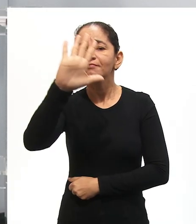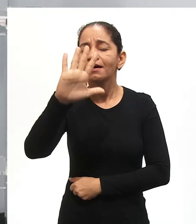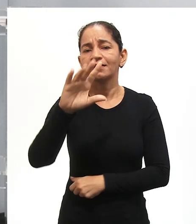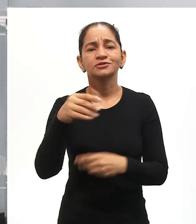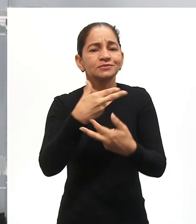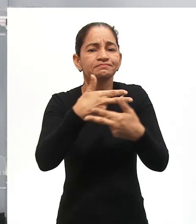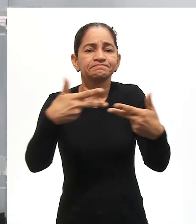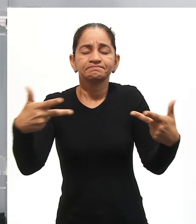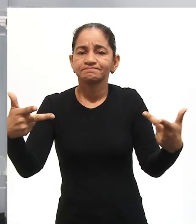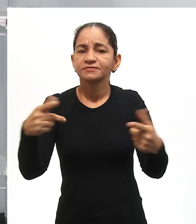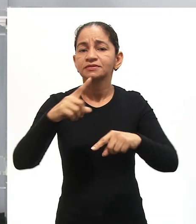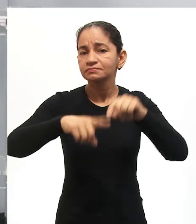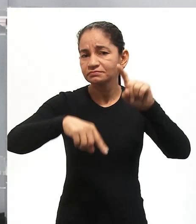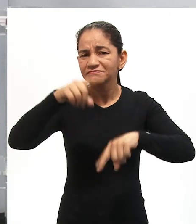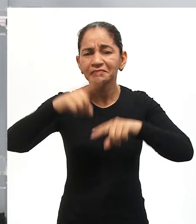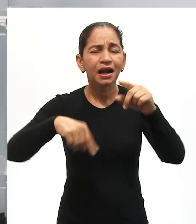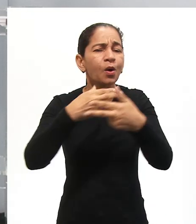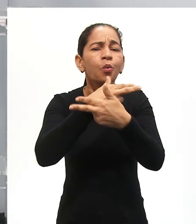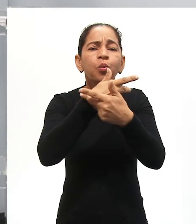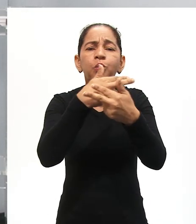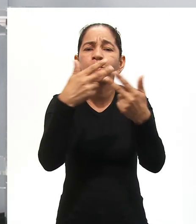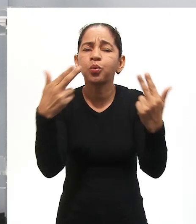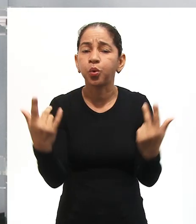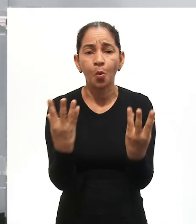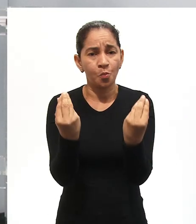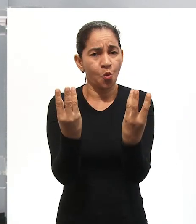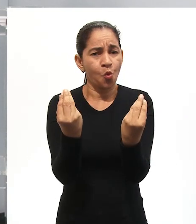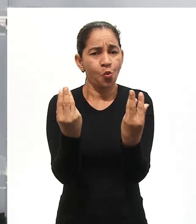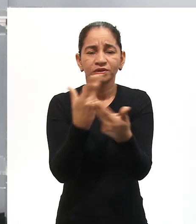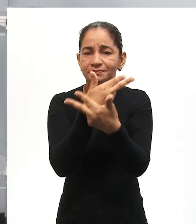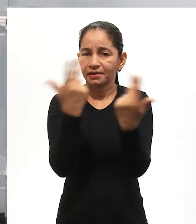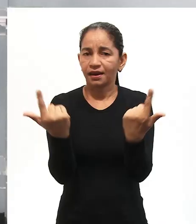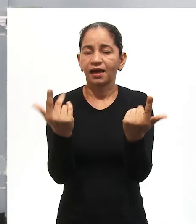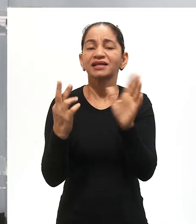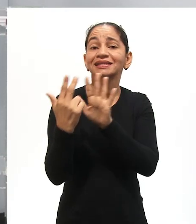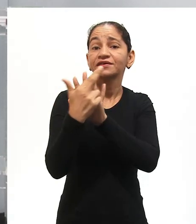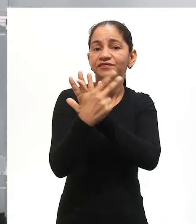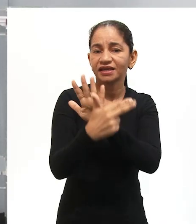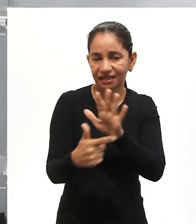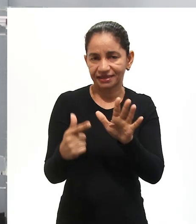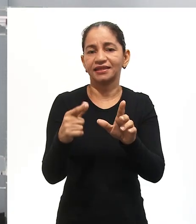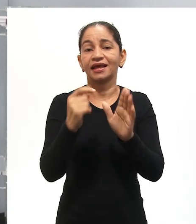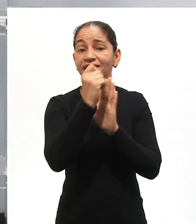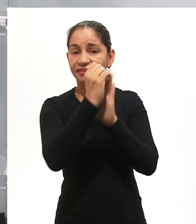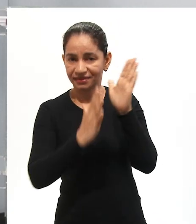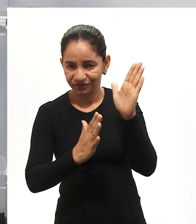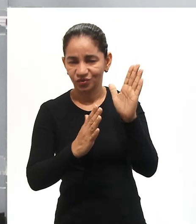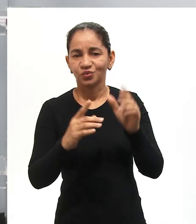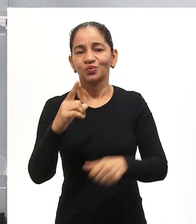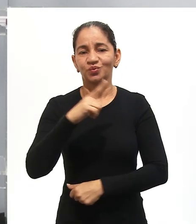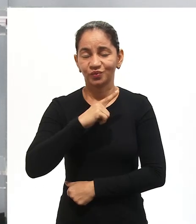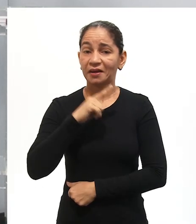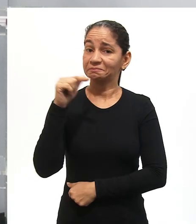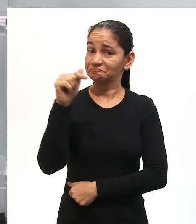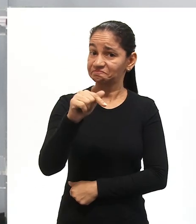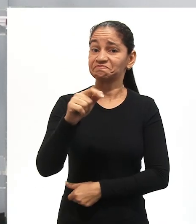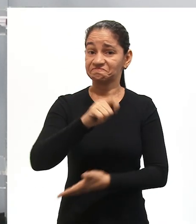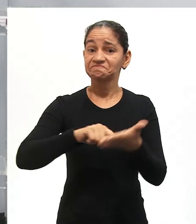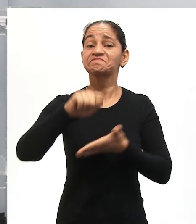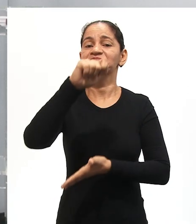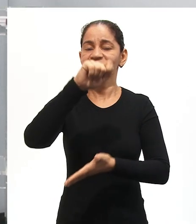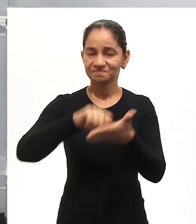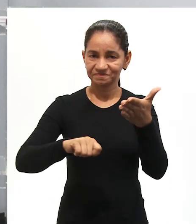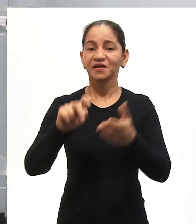imagens, saiba mais, recursos de aprendizagem. Então, você vai assinar